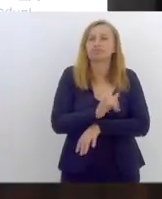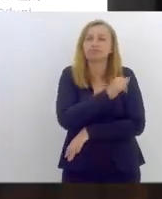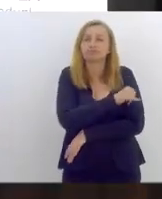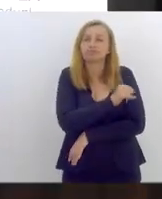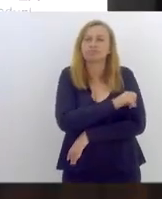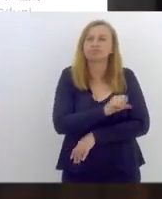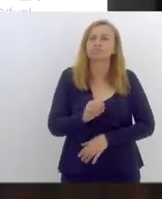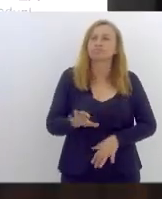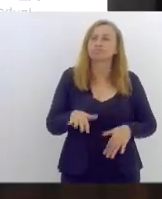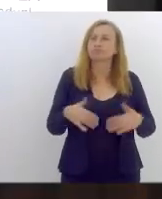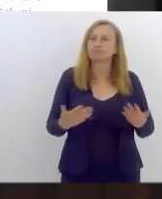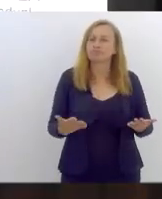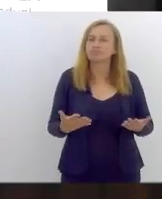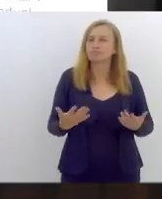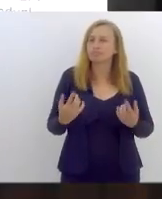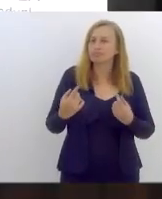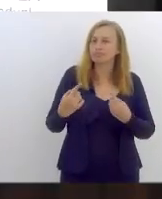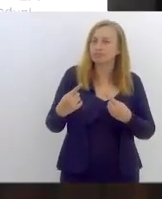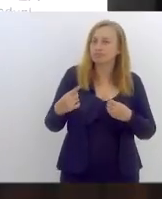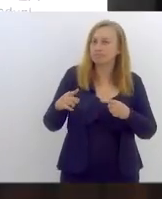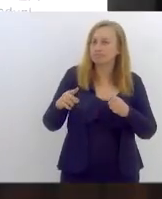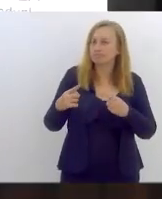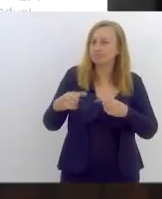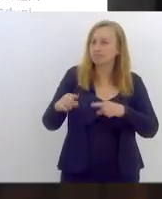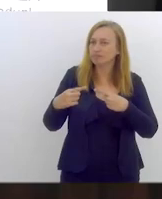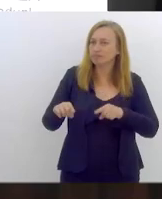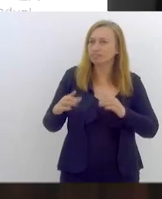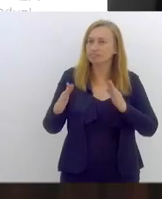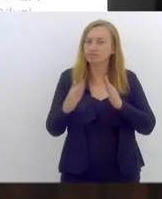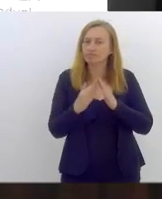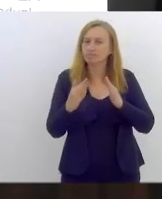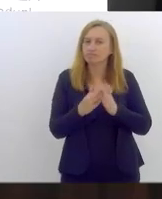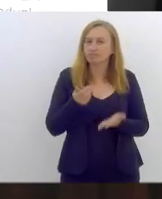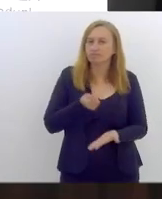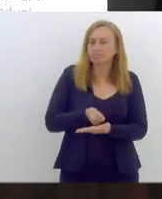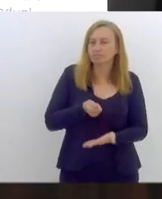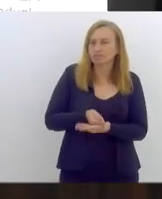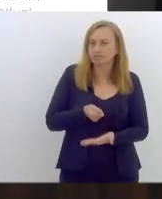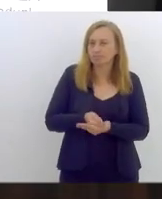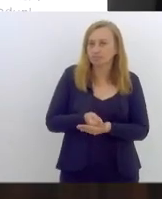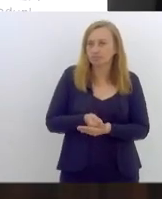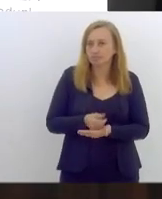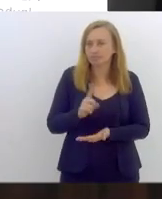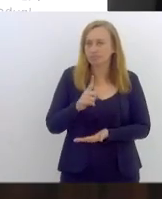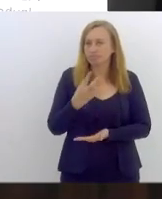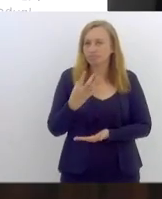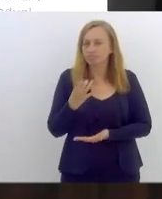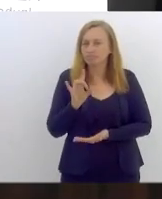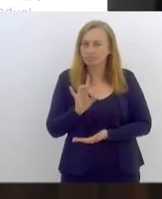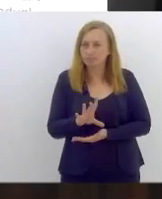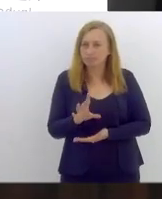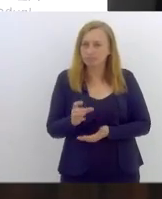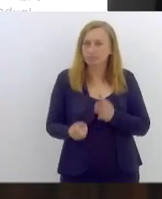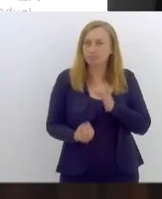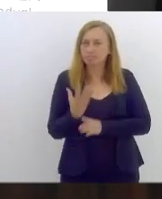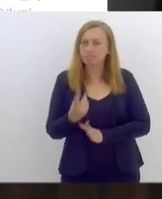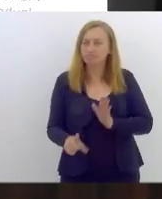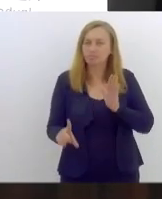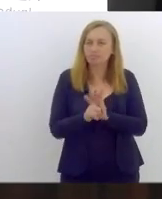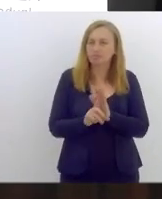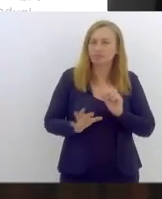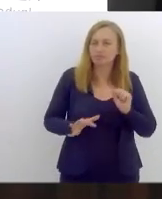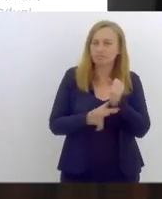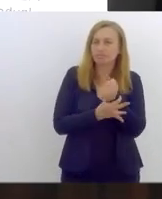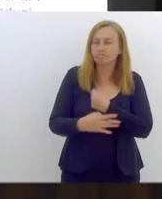quanto isso provoca esta casa que tem a obrigação de não só legislar com relação à segurança